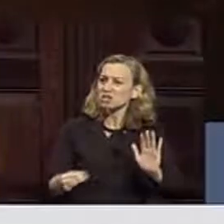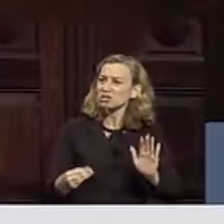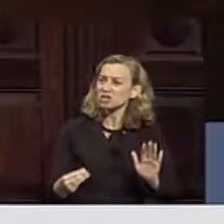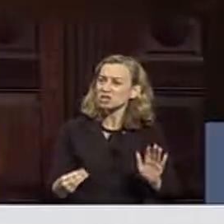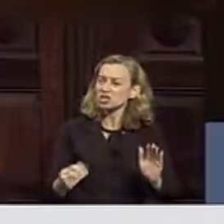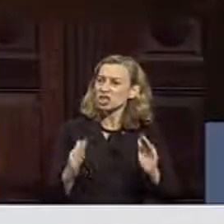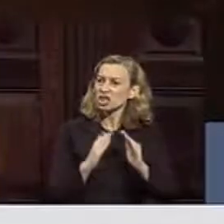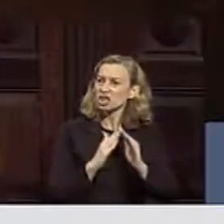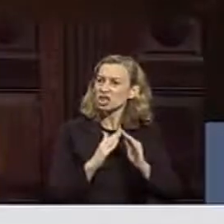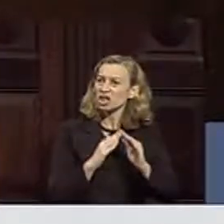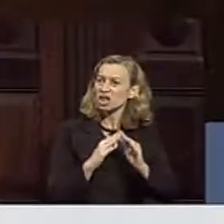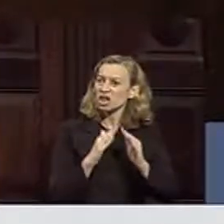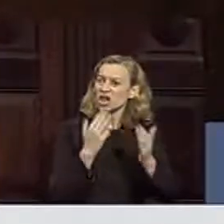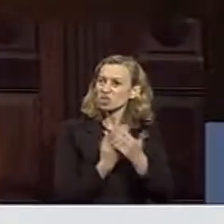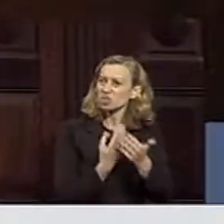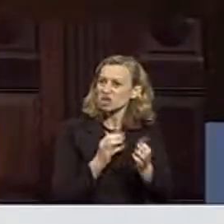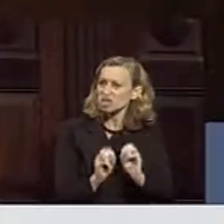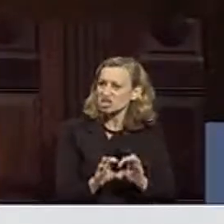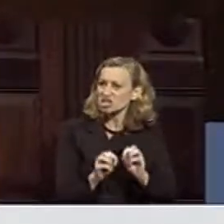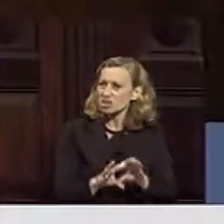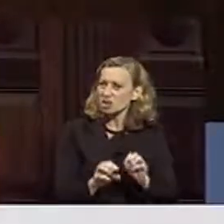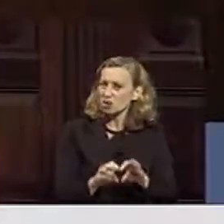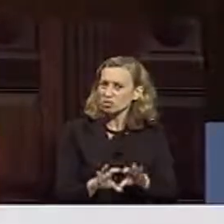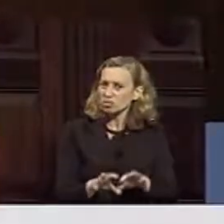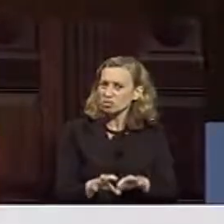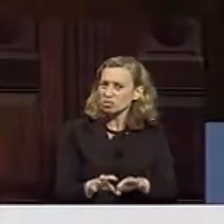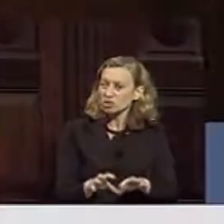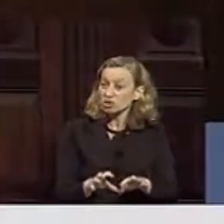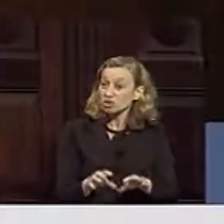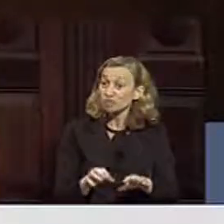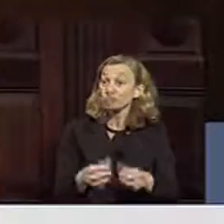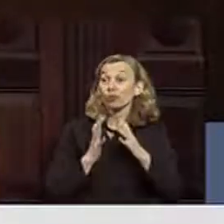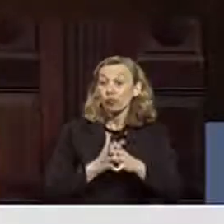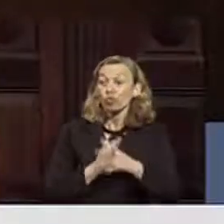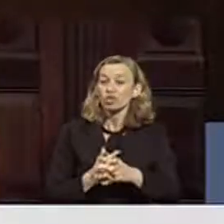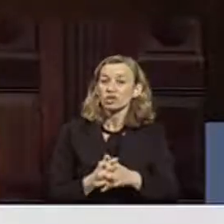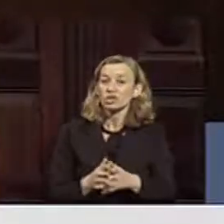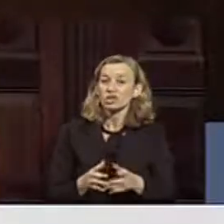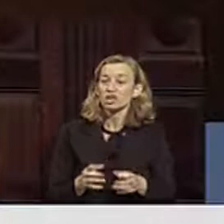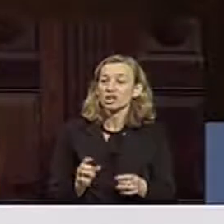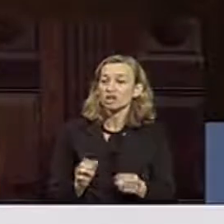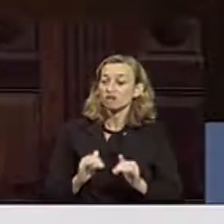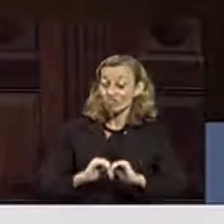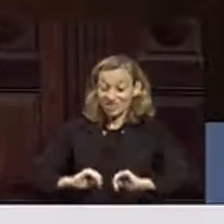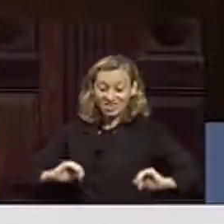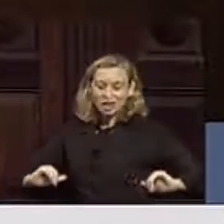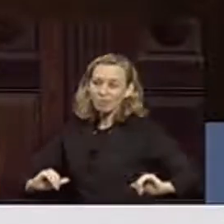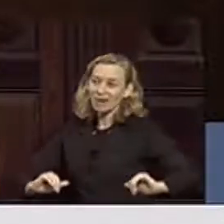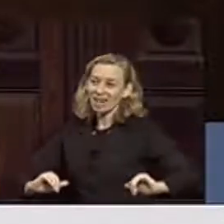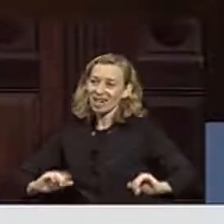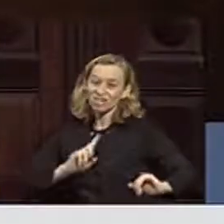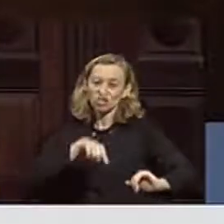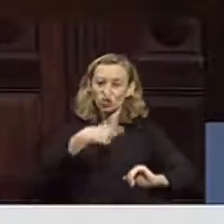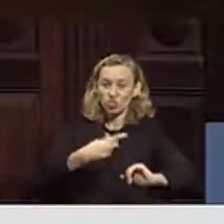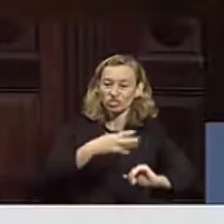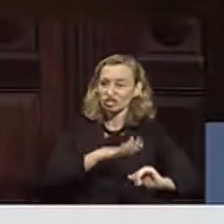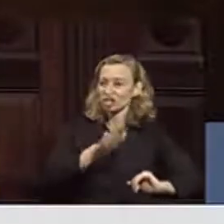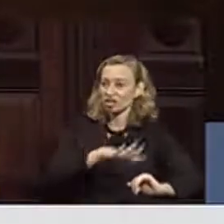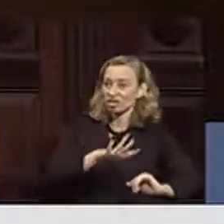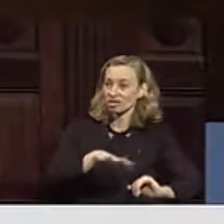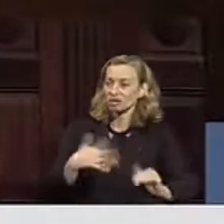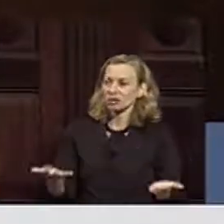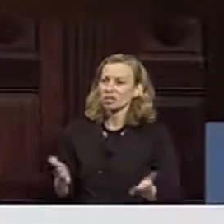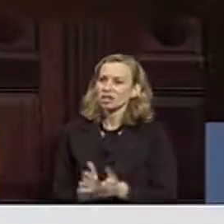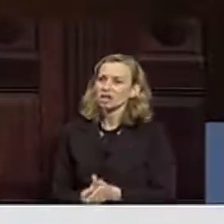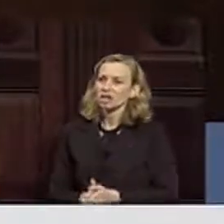onde elas não vão conviver mais com outras crianças. Aliás, Eu visitei